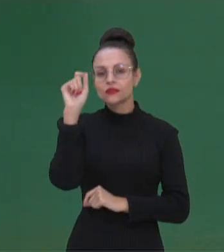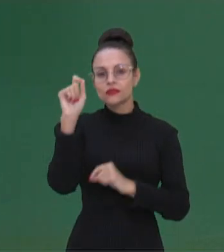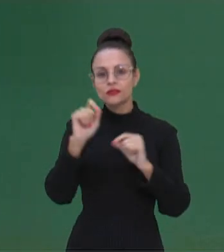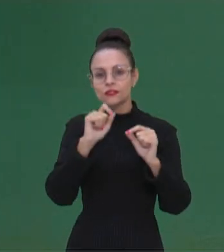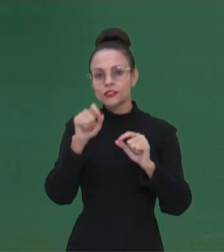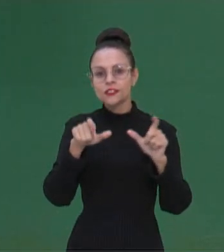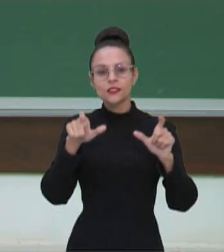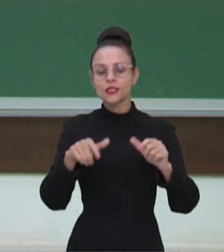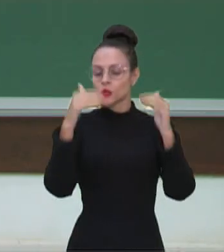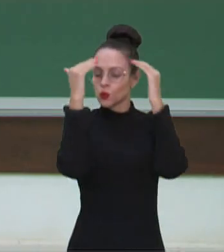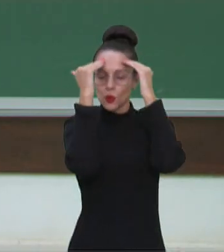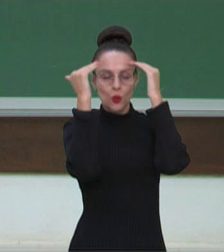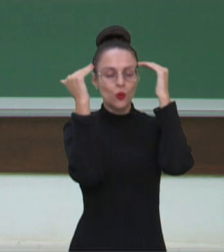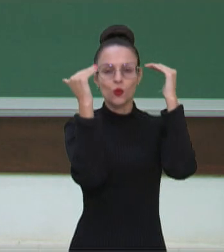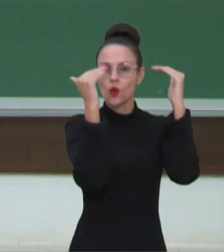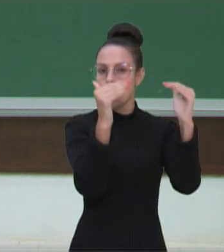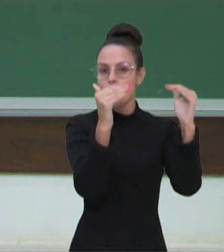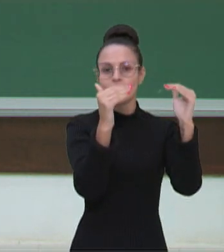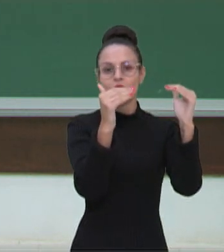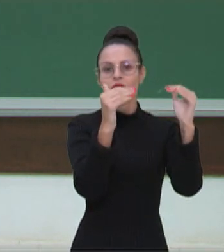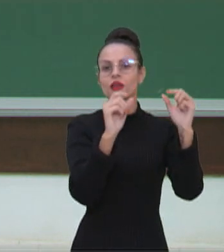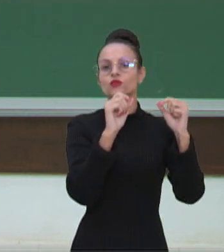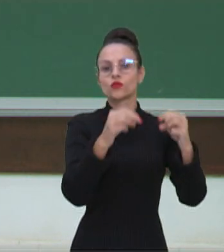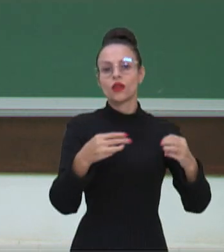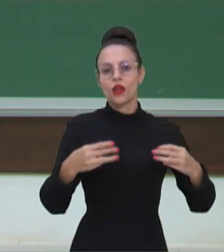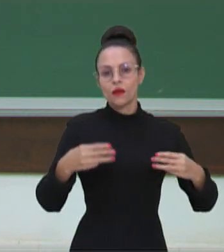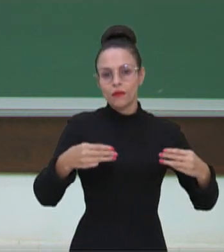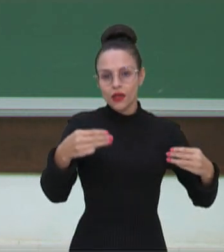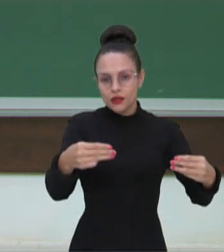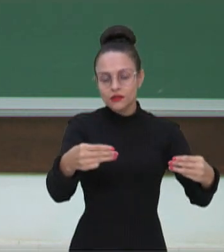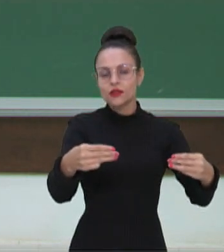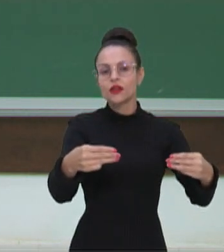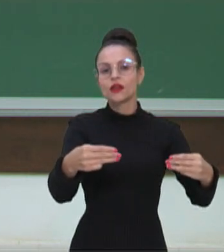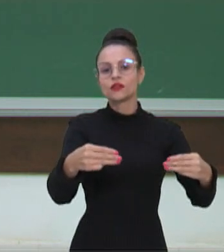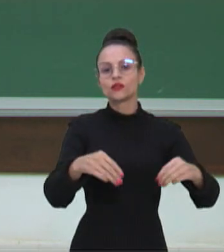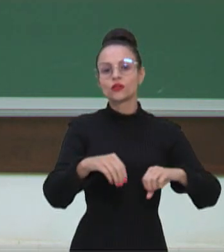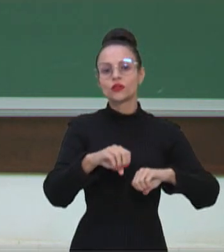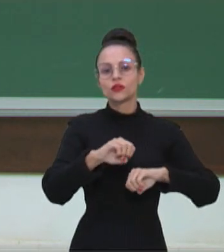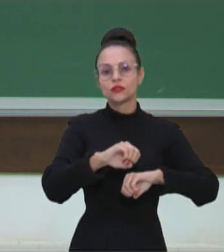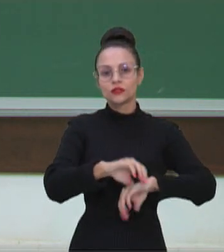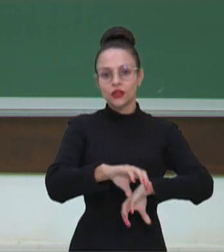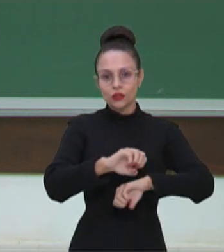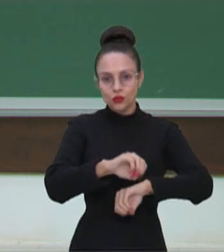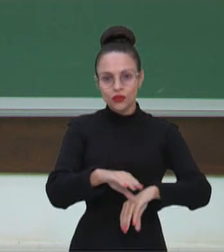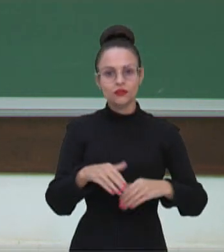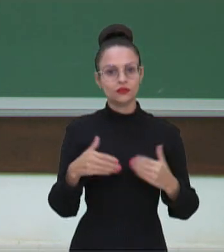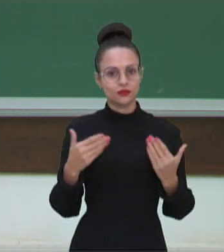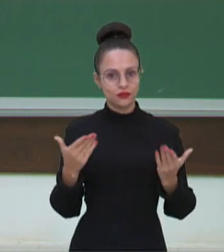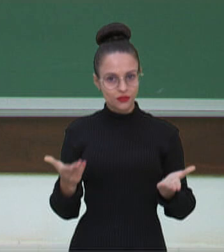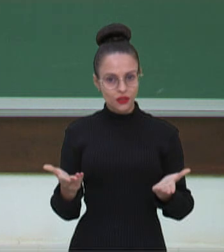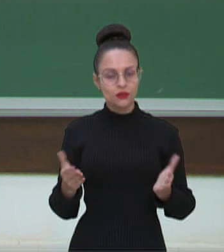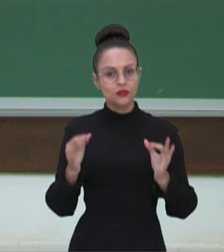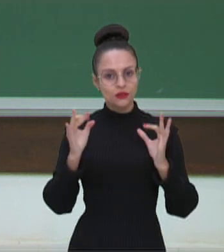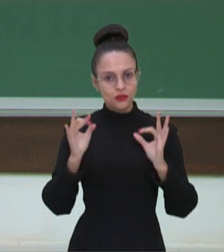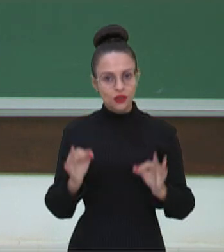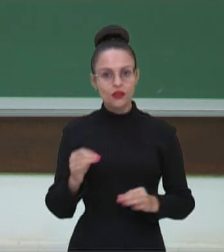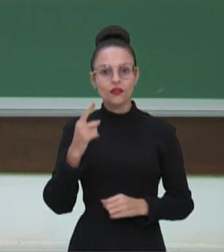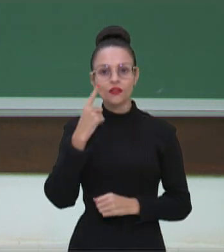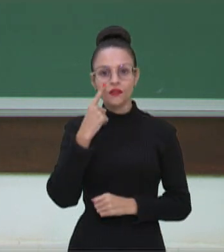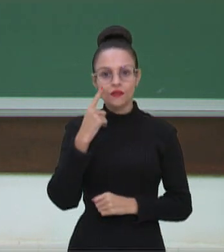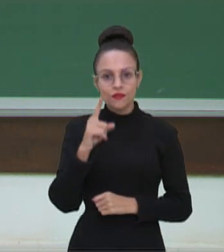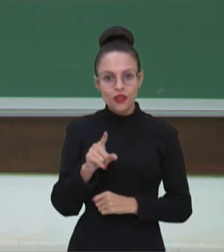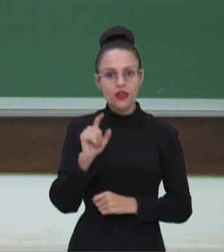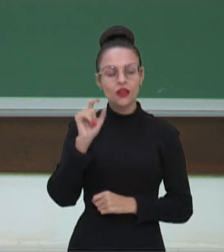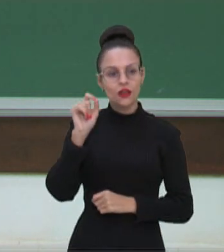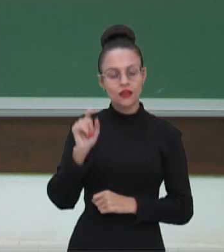aos pedidos, né, do Ministério da Educação, certo? Então eu tenho que ver